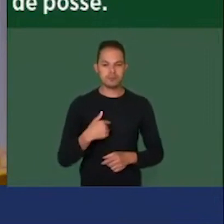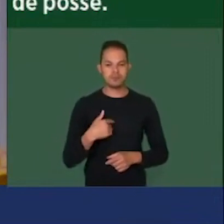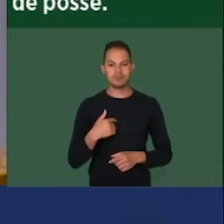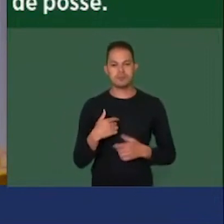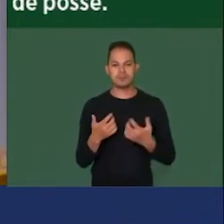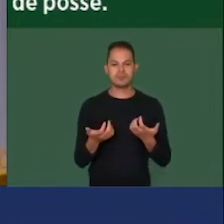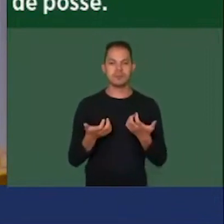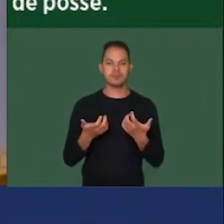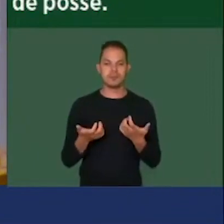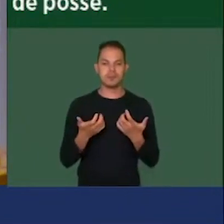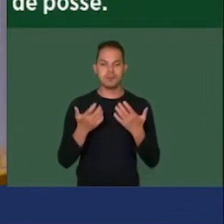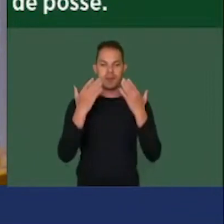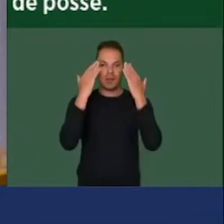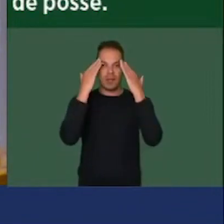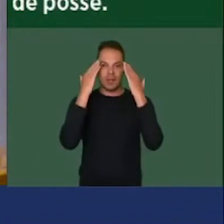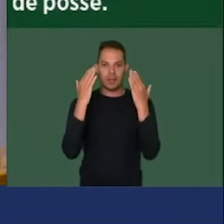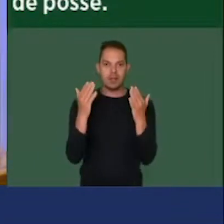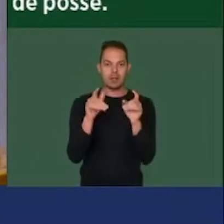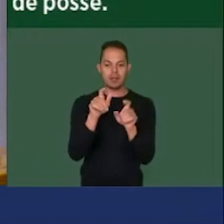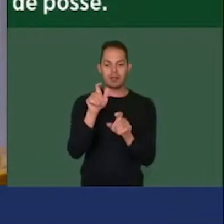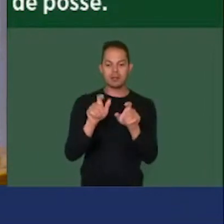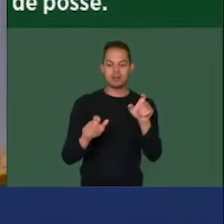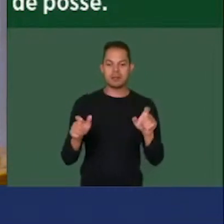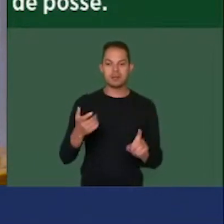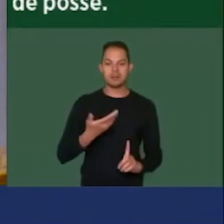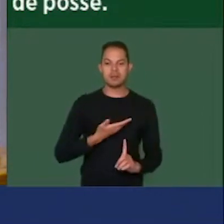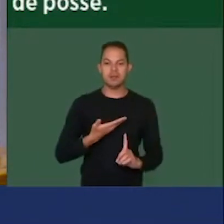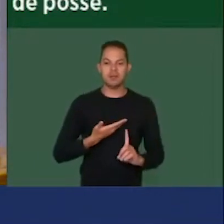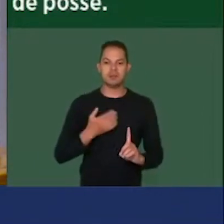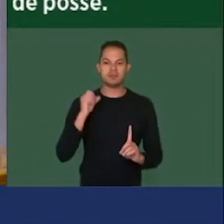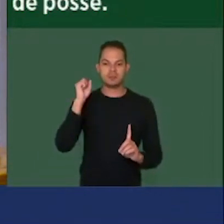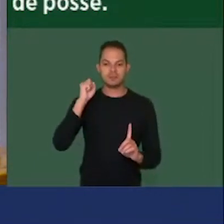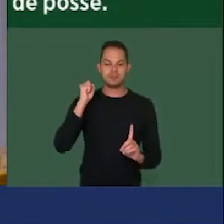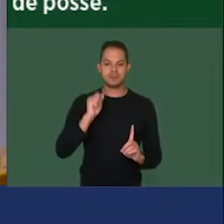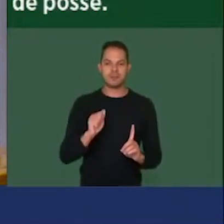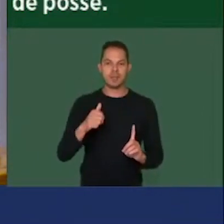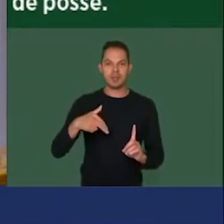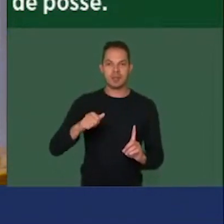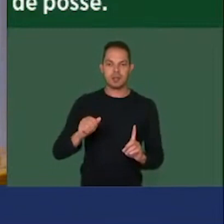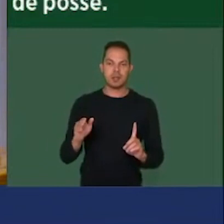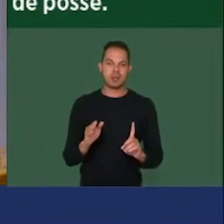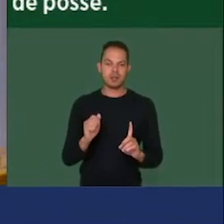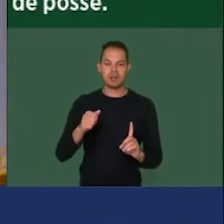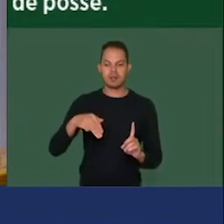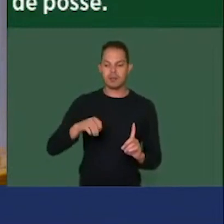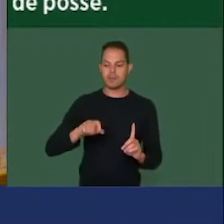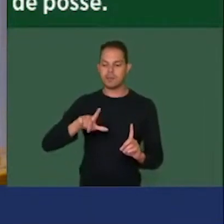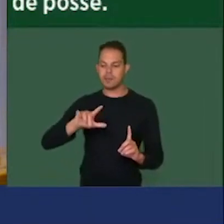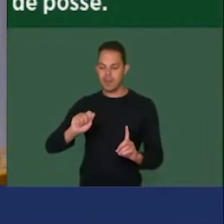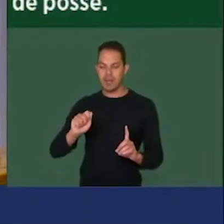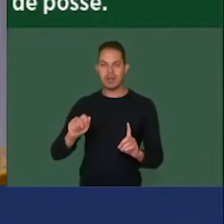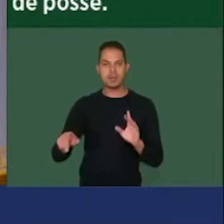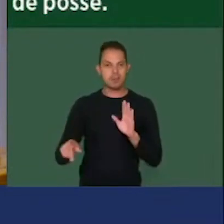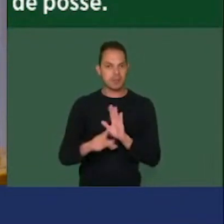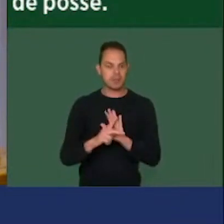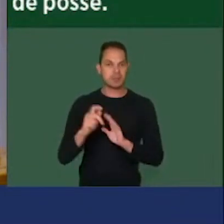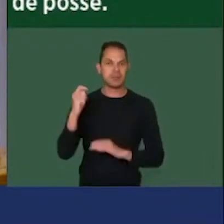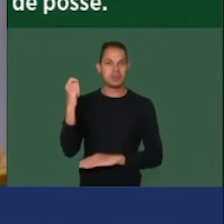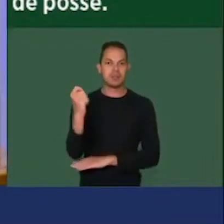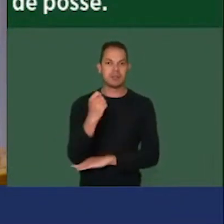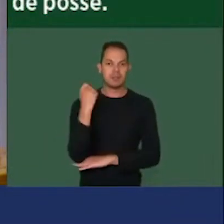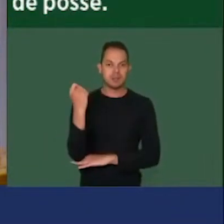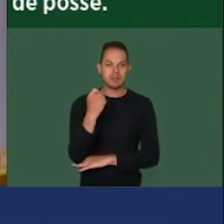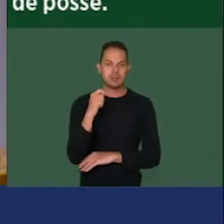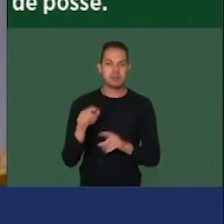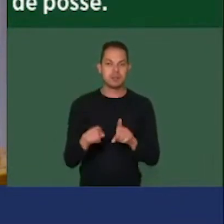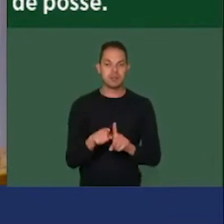de agradecer aqui a presença da querida amiga senadora Ana Amélia, nossa conterrânea gaúcha, política que orgulha